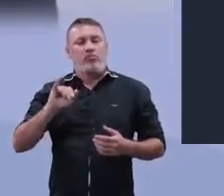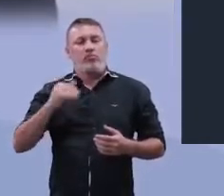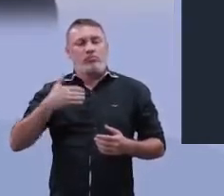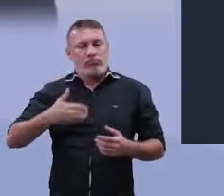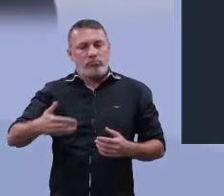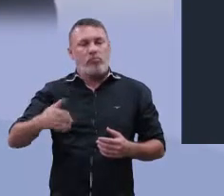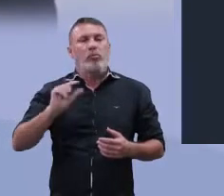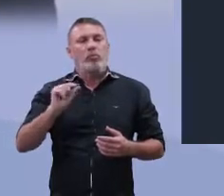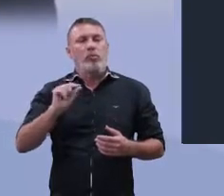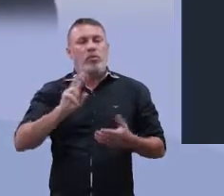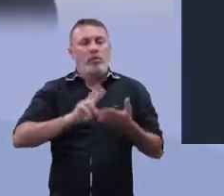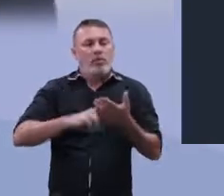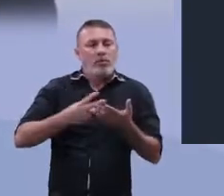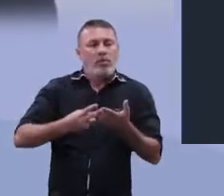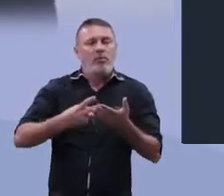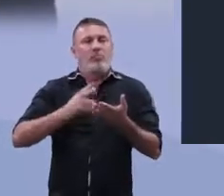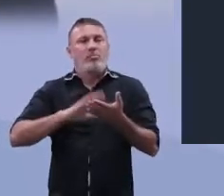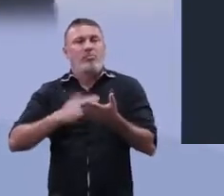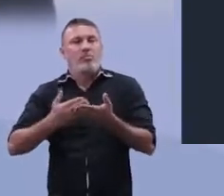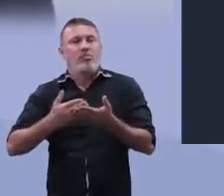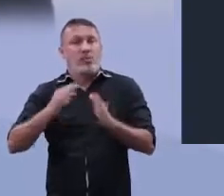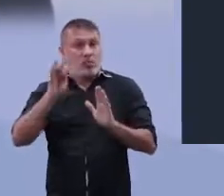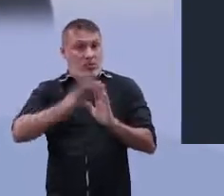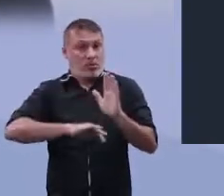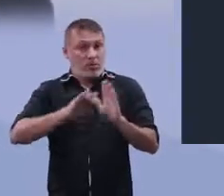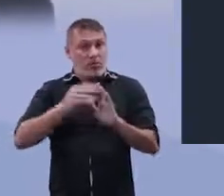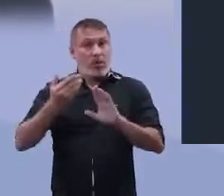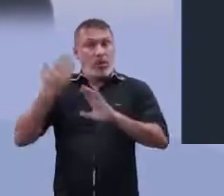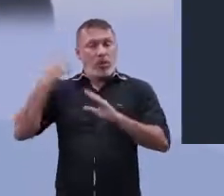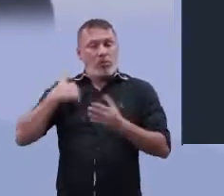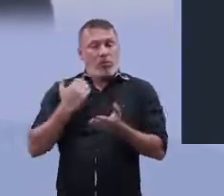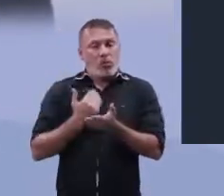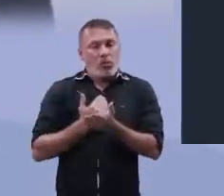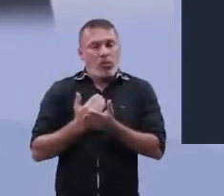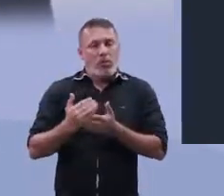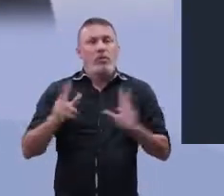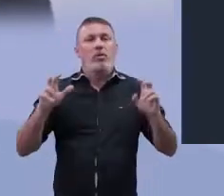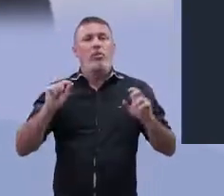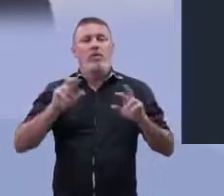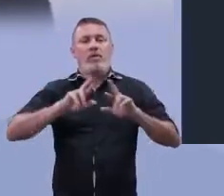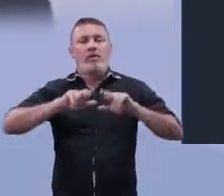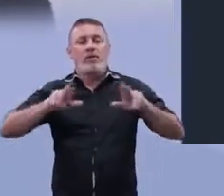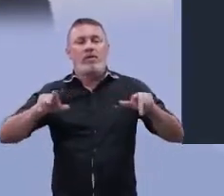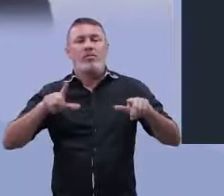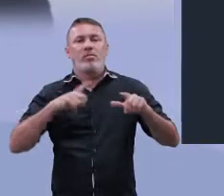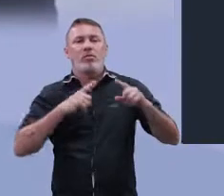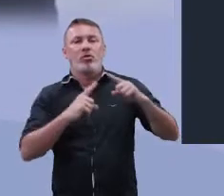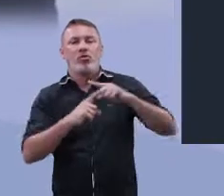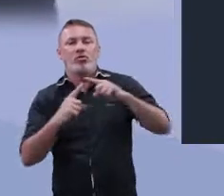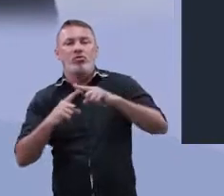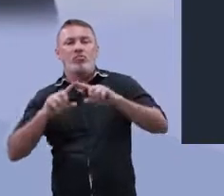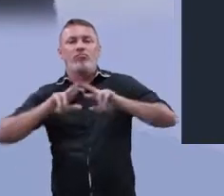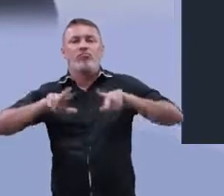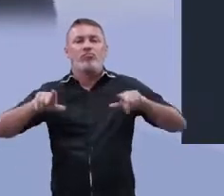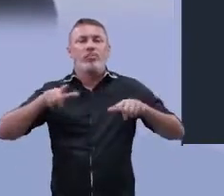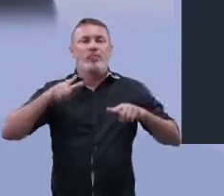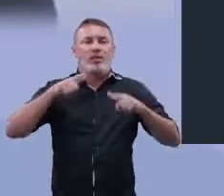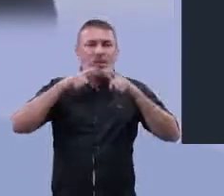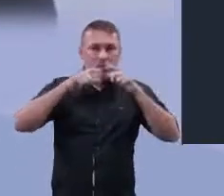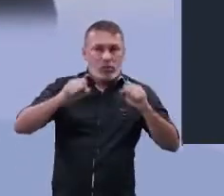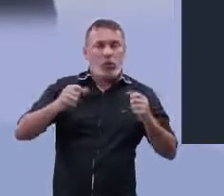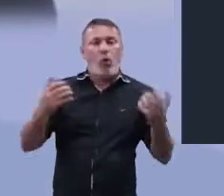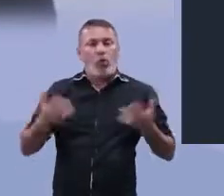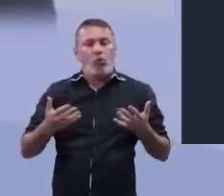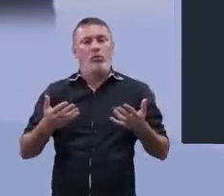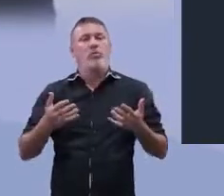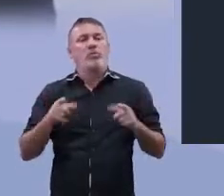interpretação textual. Na última aula, nós demos início aos estudos sobre a variação linguística e hoje nós vamos continuar